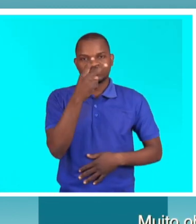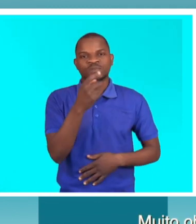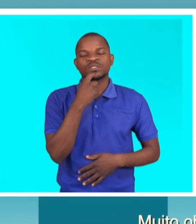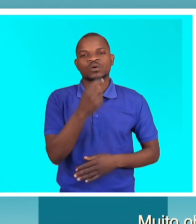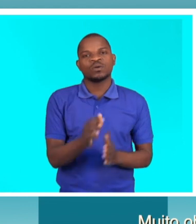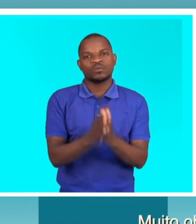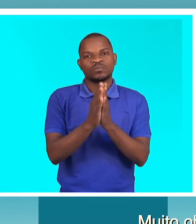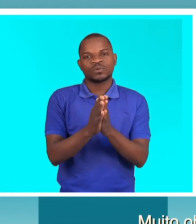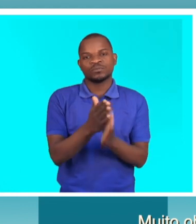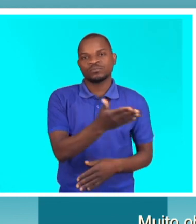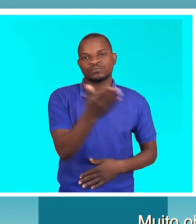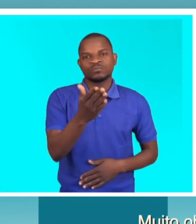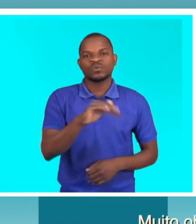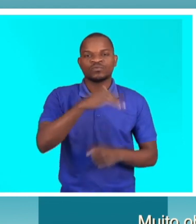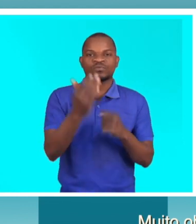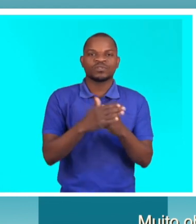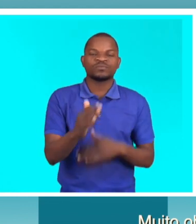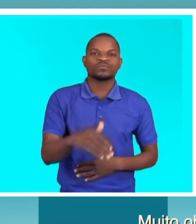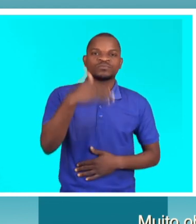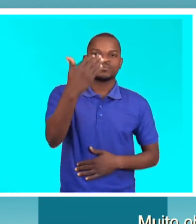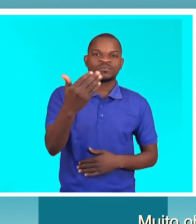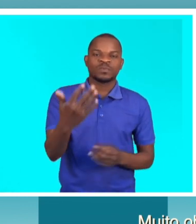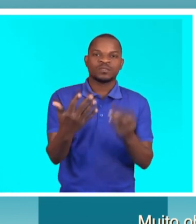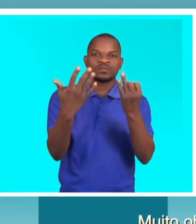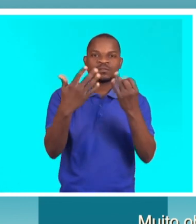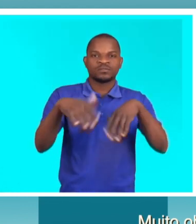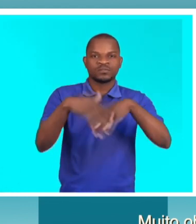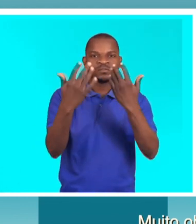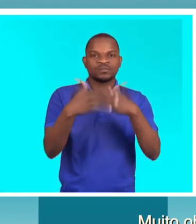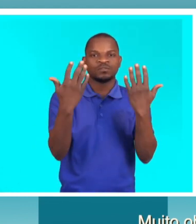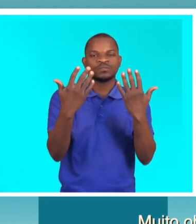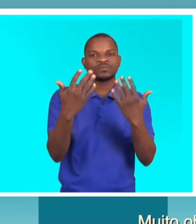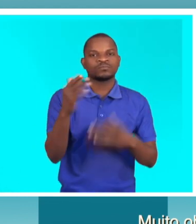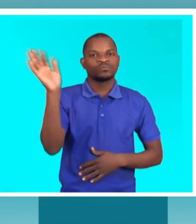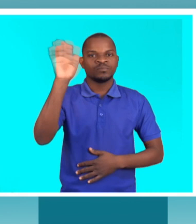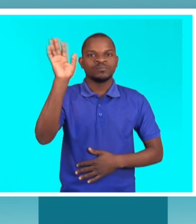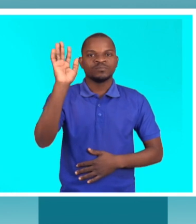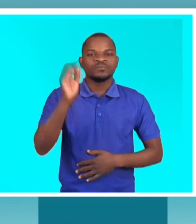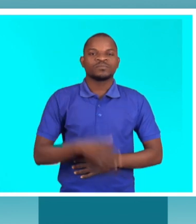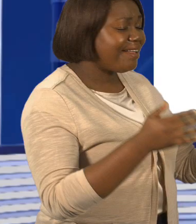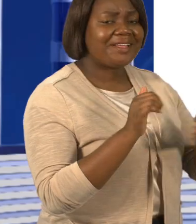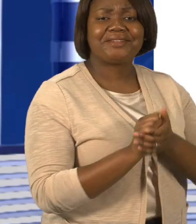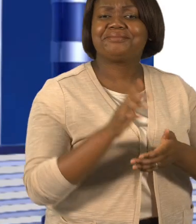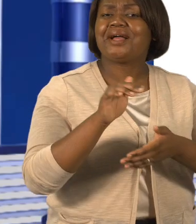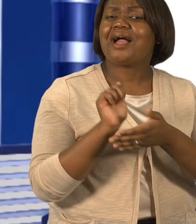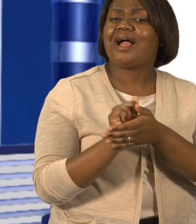obrigado pela sua audiência. Nós voltamos daqui a sete dias. Até lá!